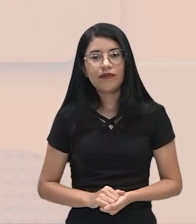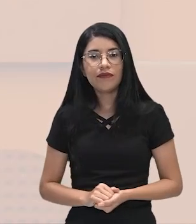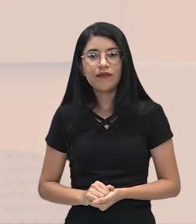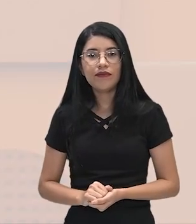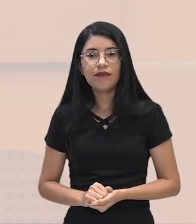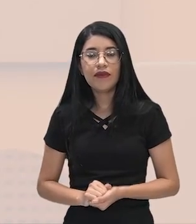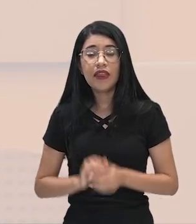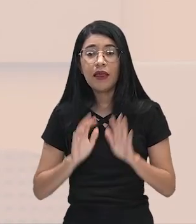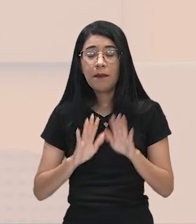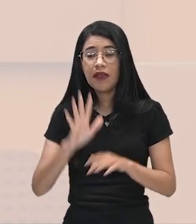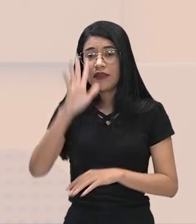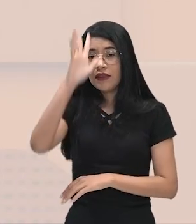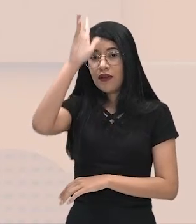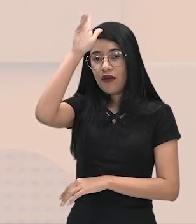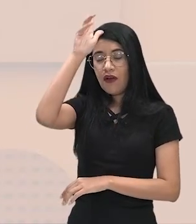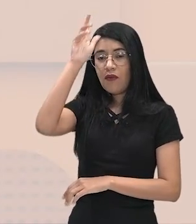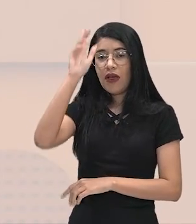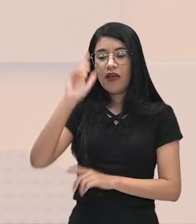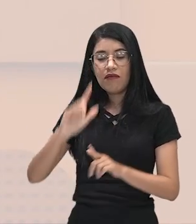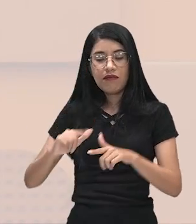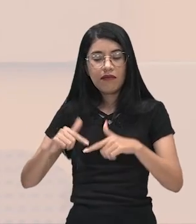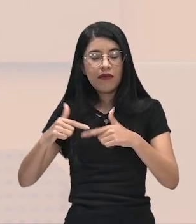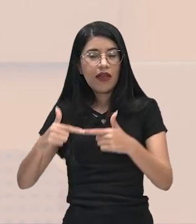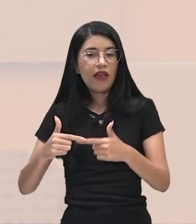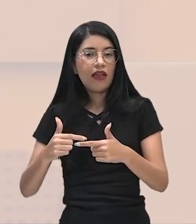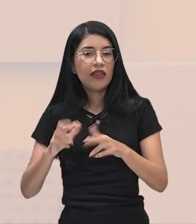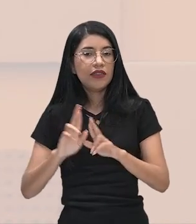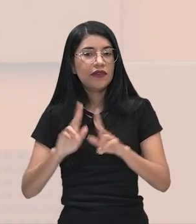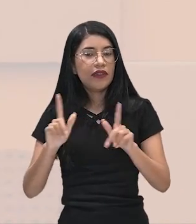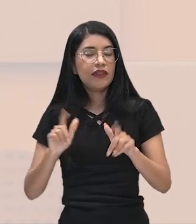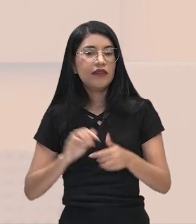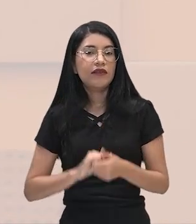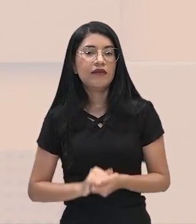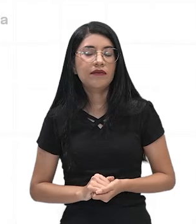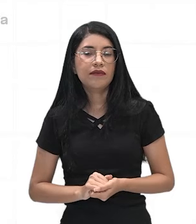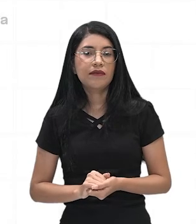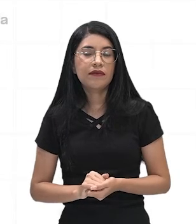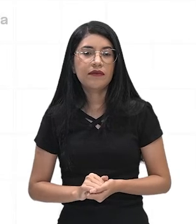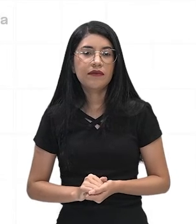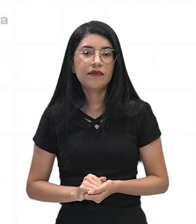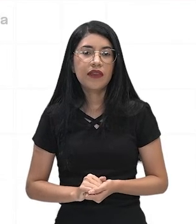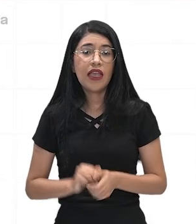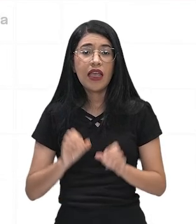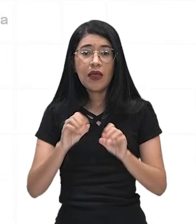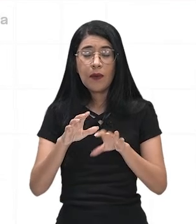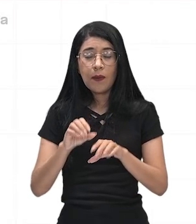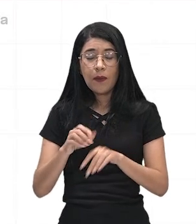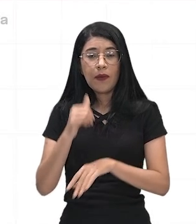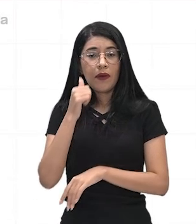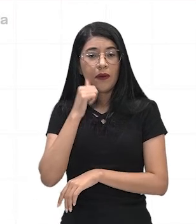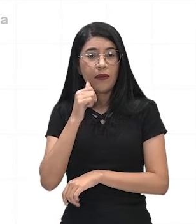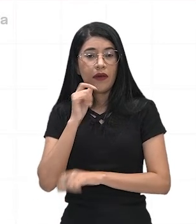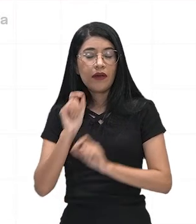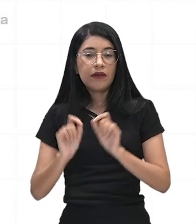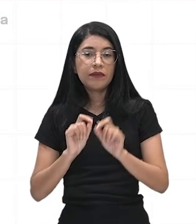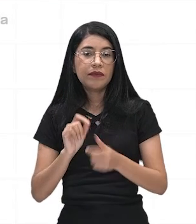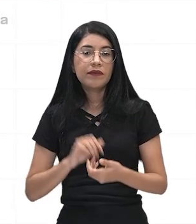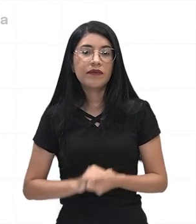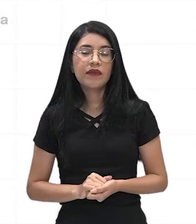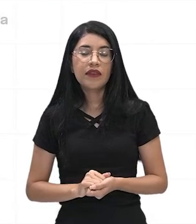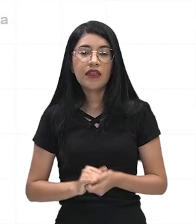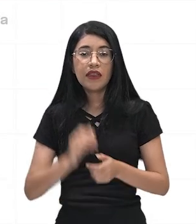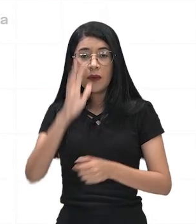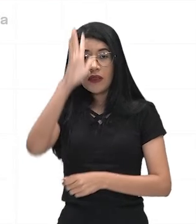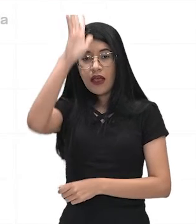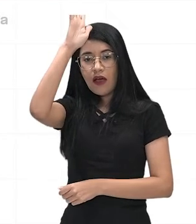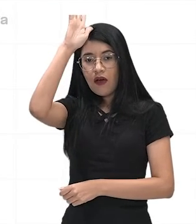Só que em Roma a gente tem uma mulher mais ativa do que na Grécia, tá? Olha só, a educação das mulheres, na Roma antiga, a educação das